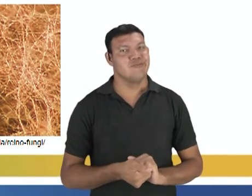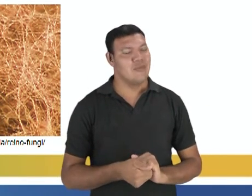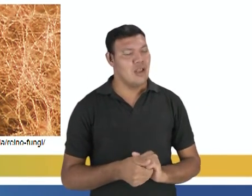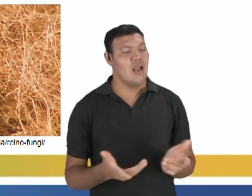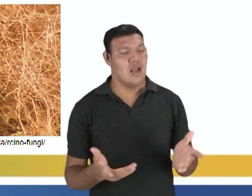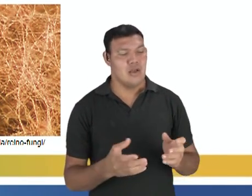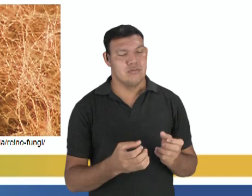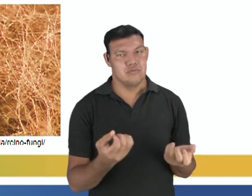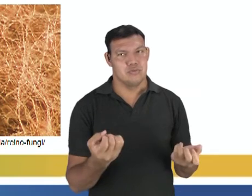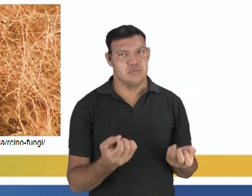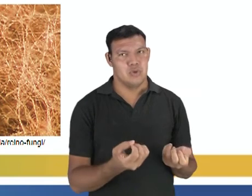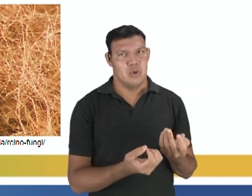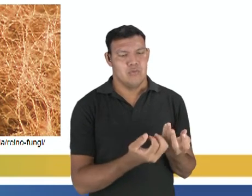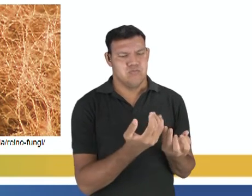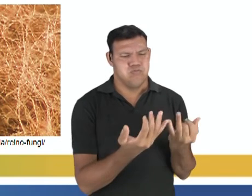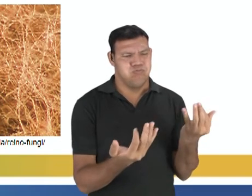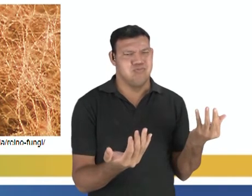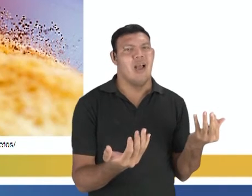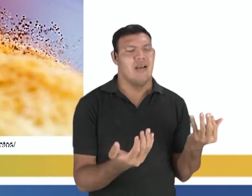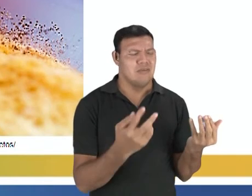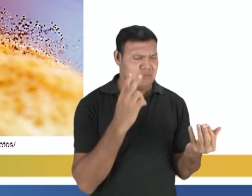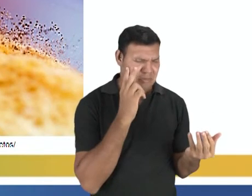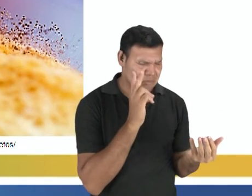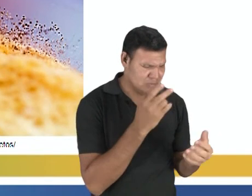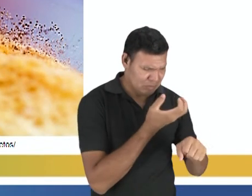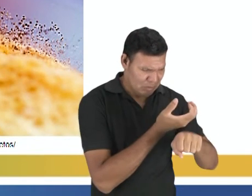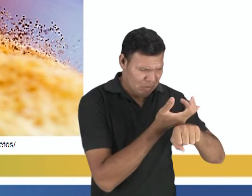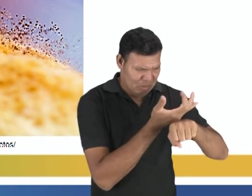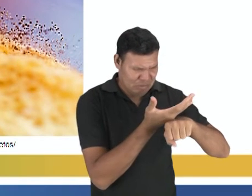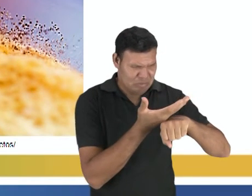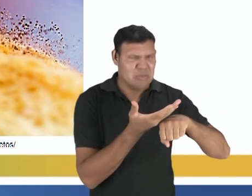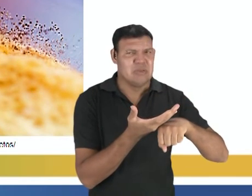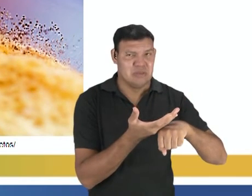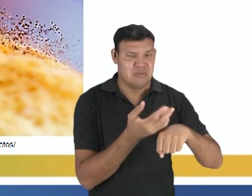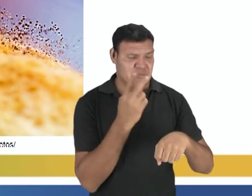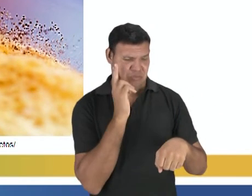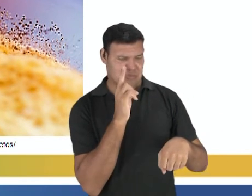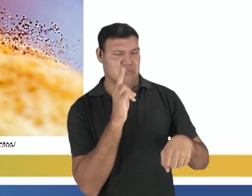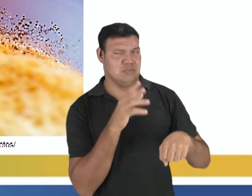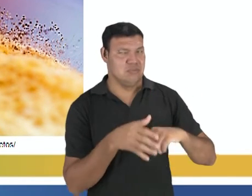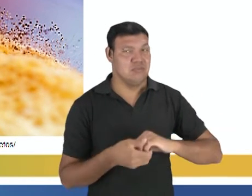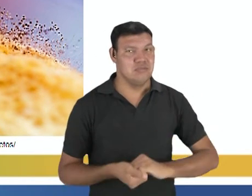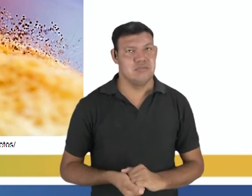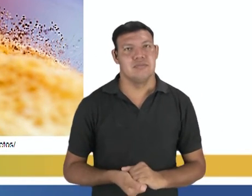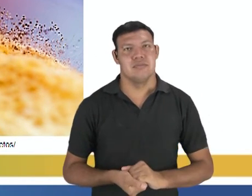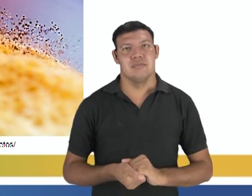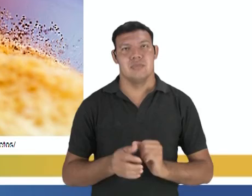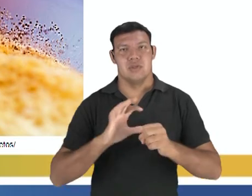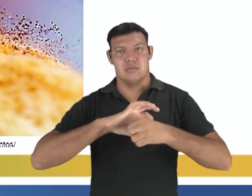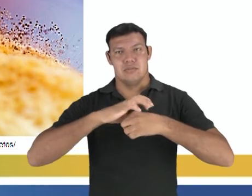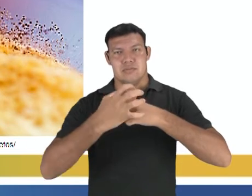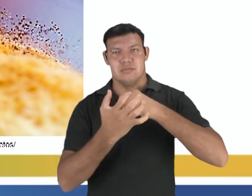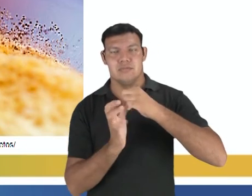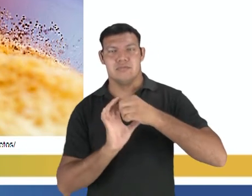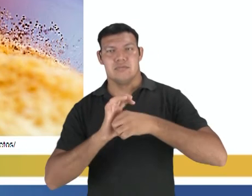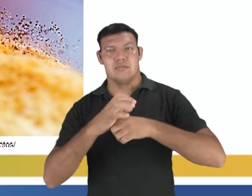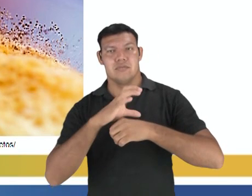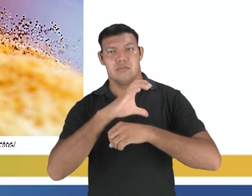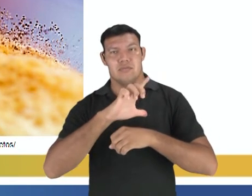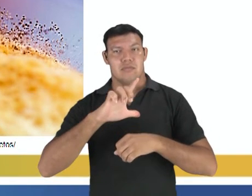esses esporos se multipliquem e ali você vai ter a presença desse grupo. Os fungos têm como característica